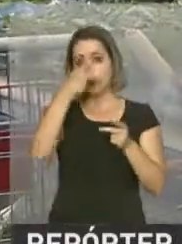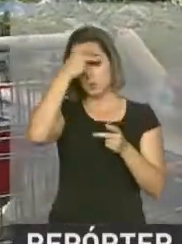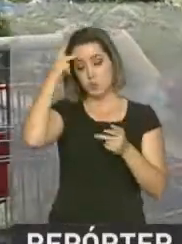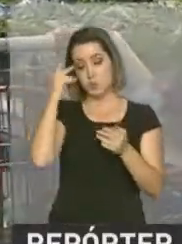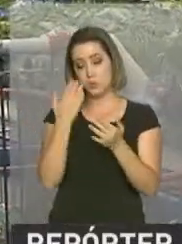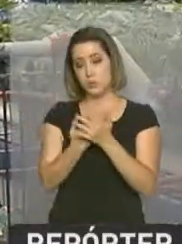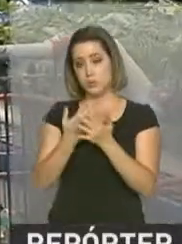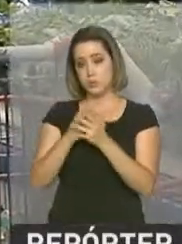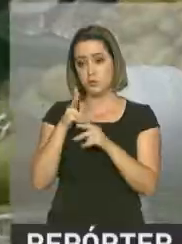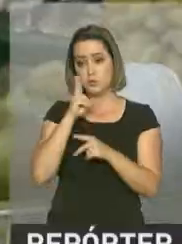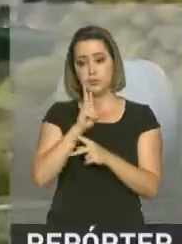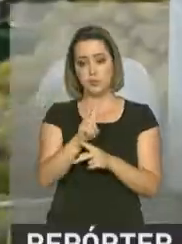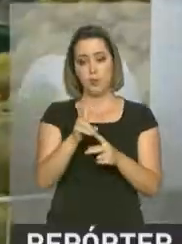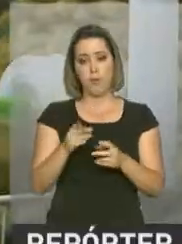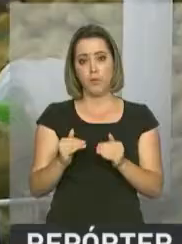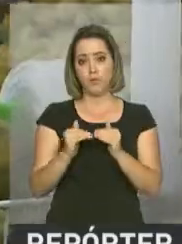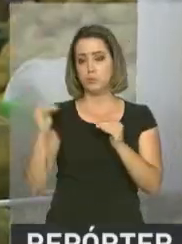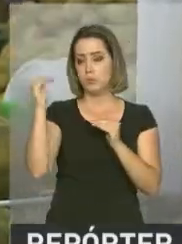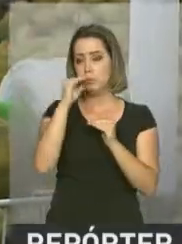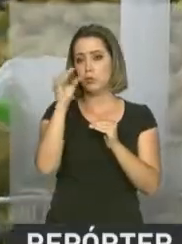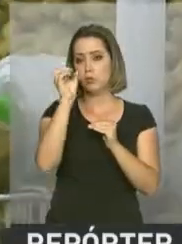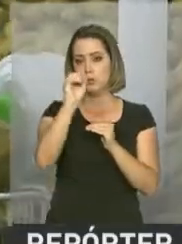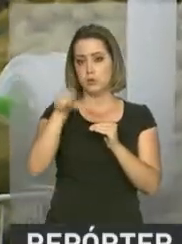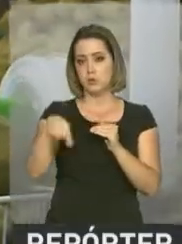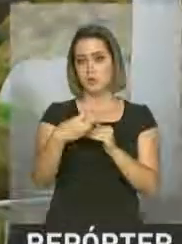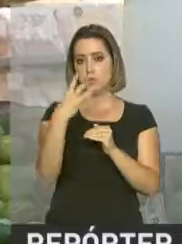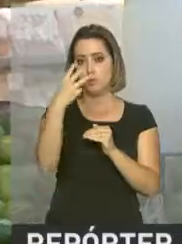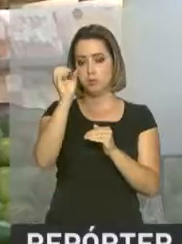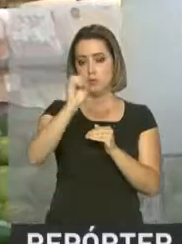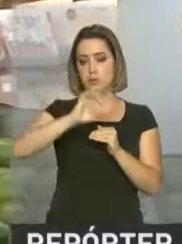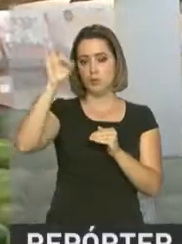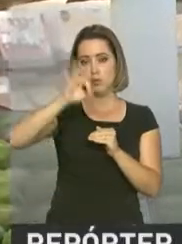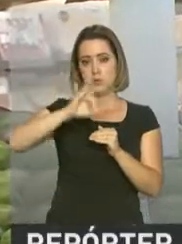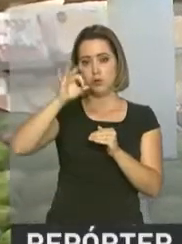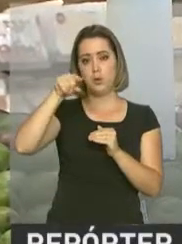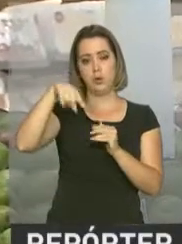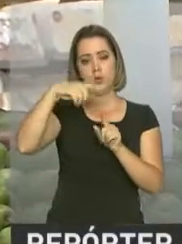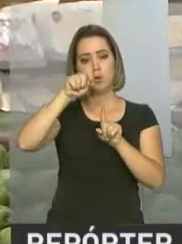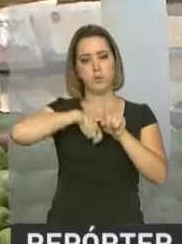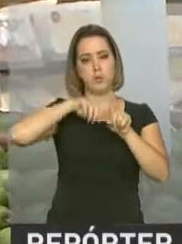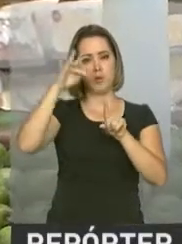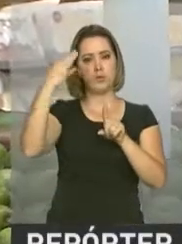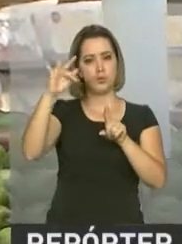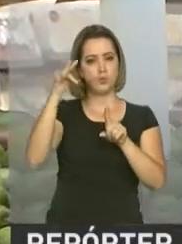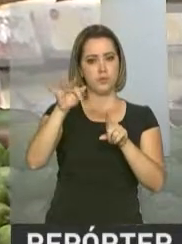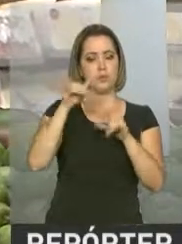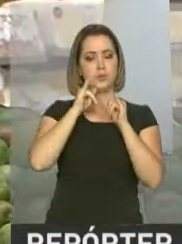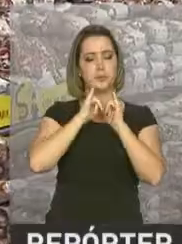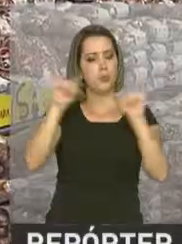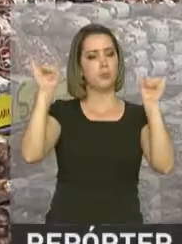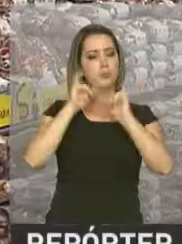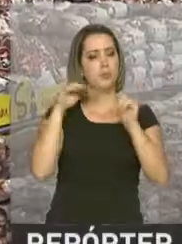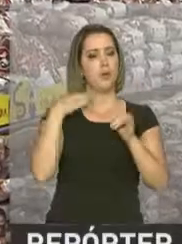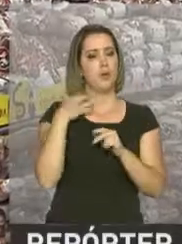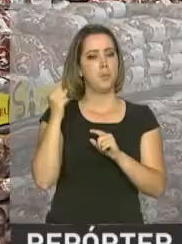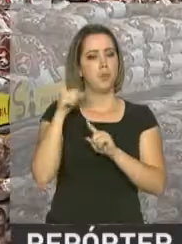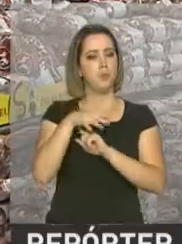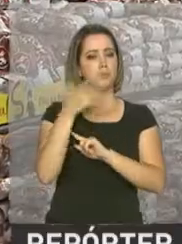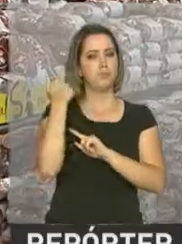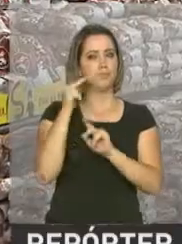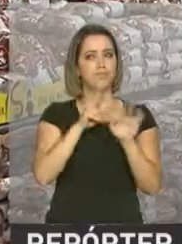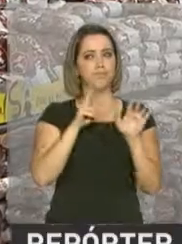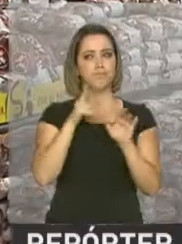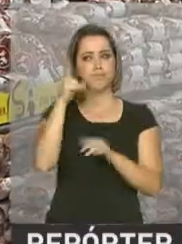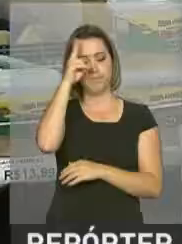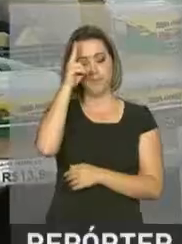que previam a alta de 0,38% em fevereiro, de acordo com pesquisa divulgada pelo Banco Central na última